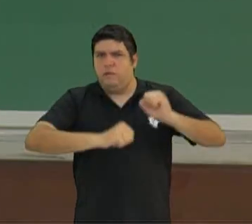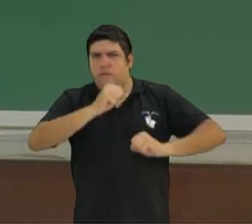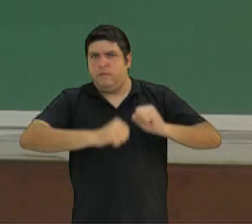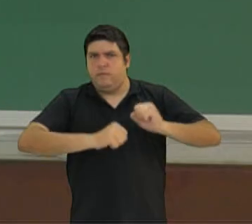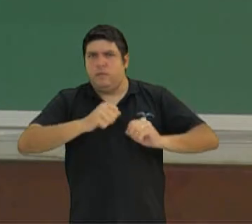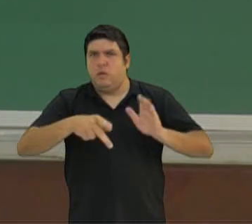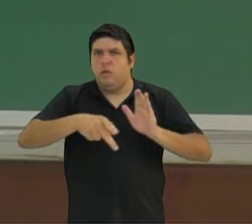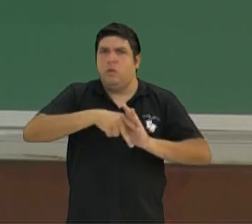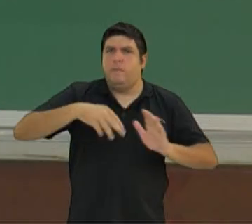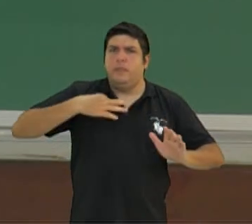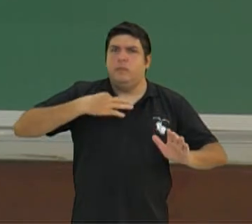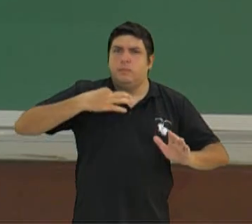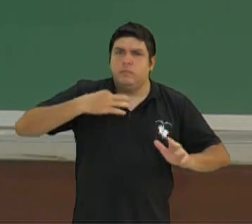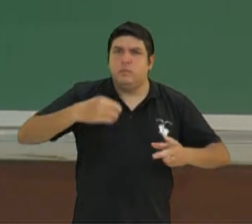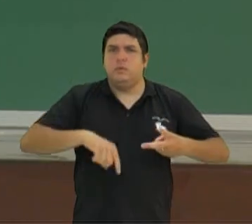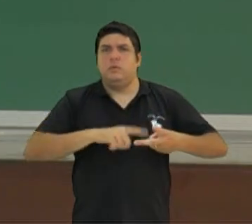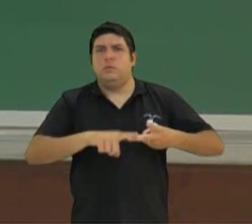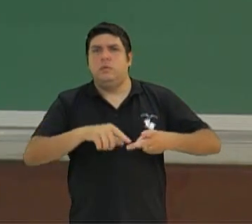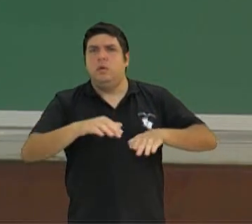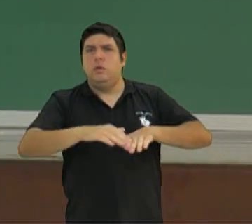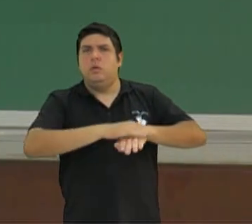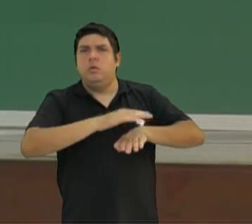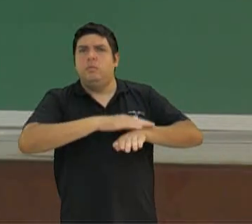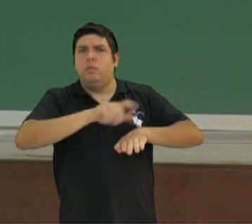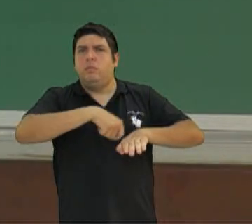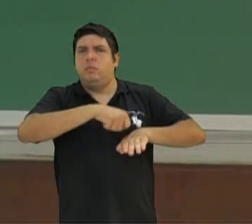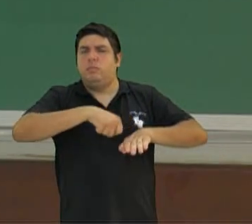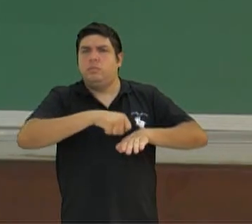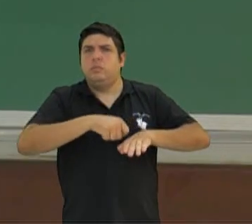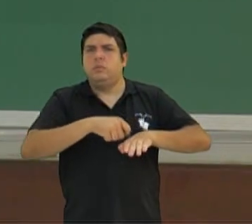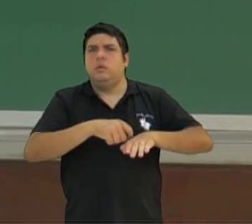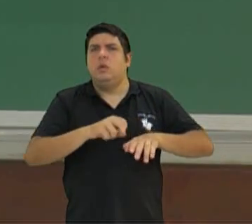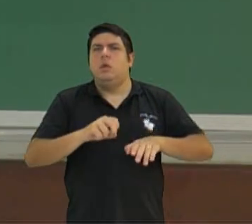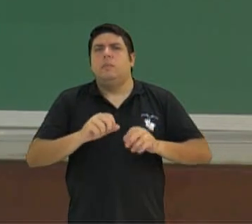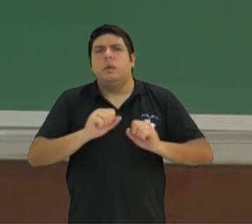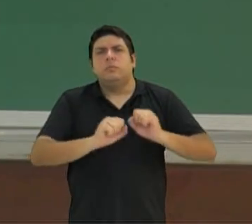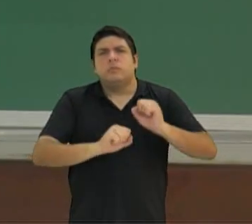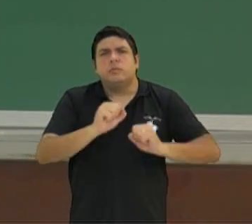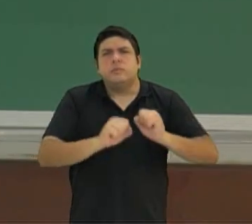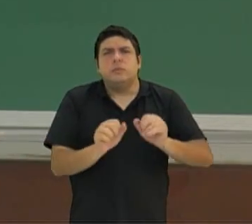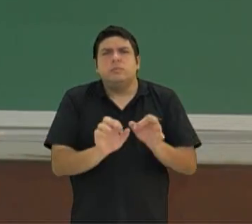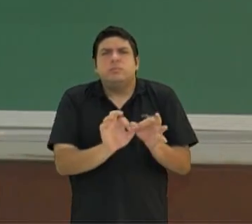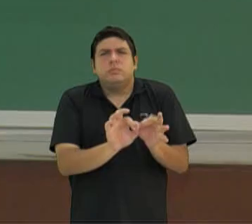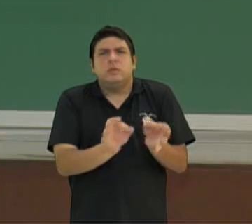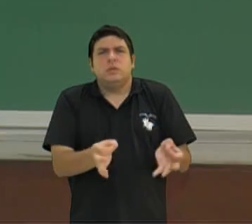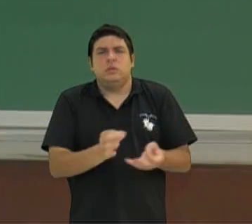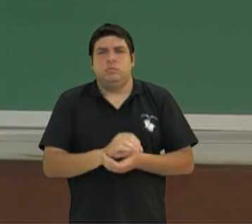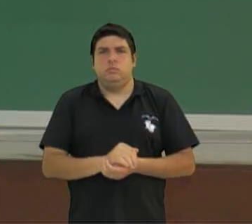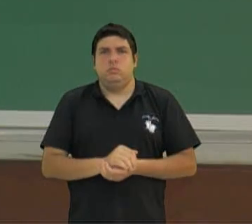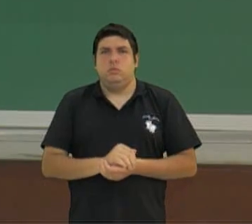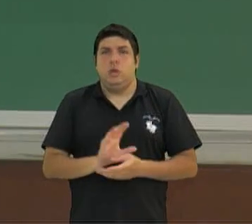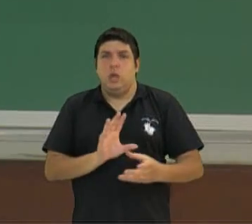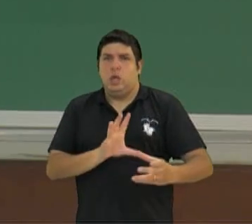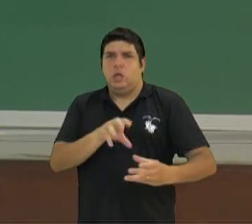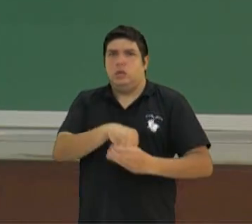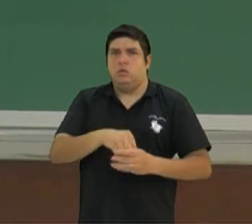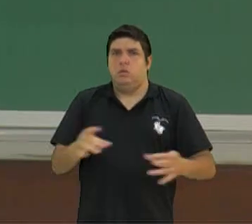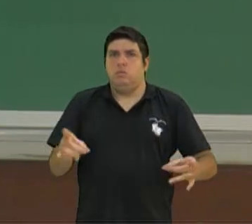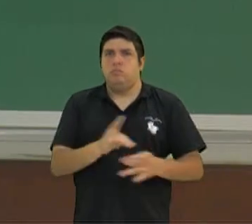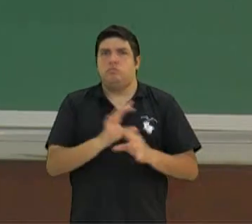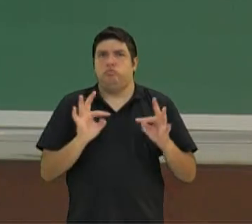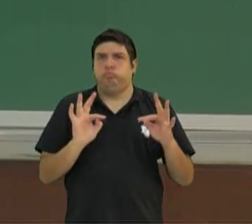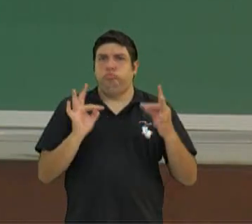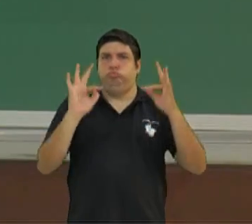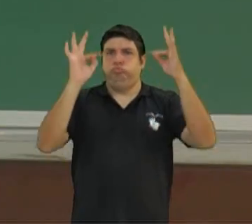calçados, outros produtos de fabricação mais simples. Então não eram fábricas de alta tecnologia, por exemplo,